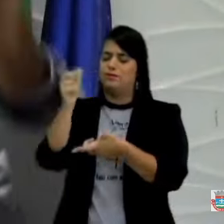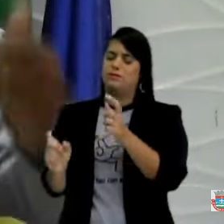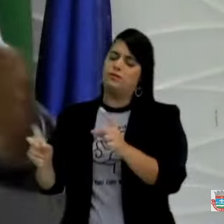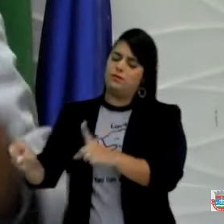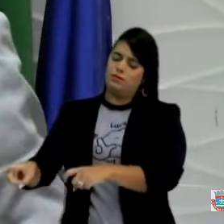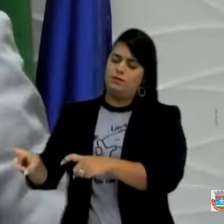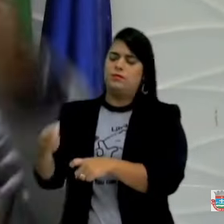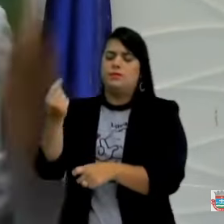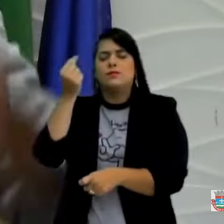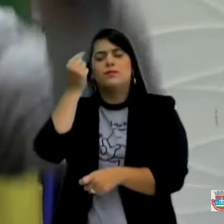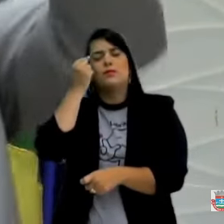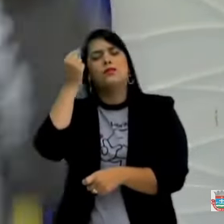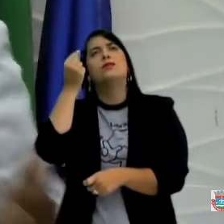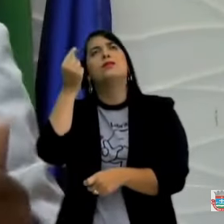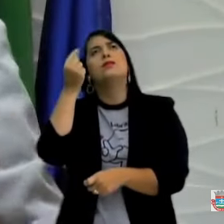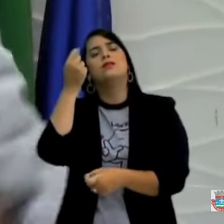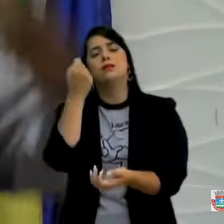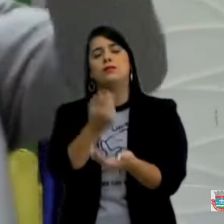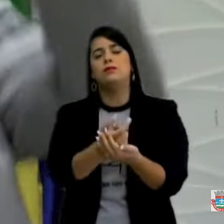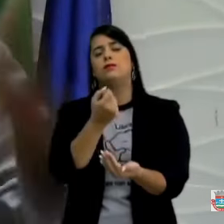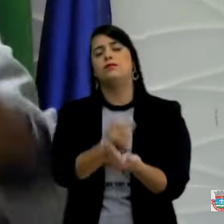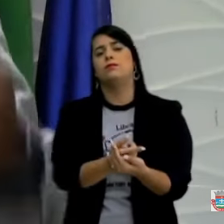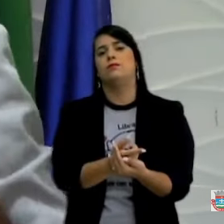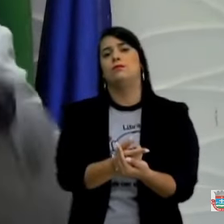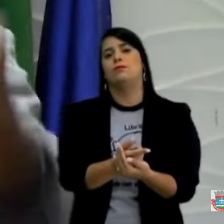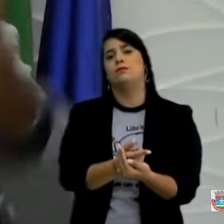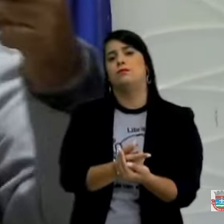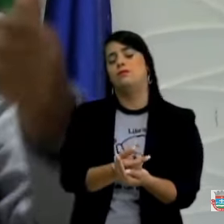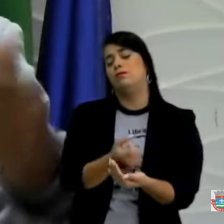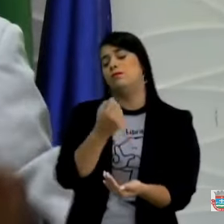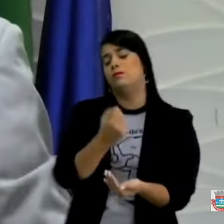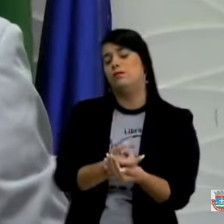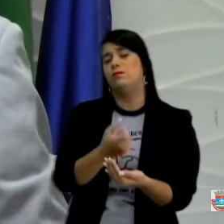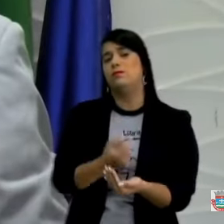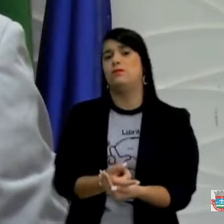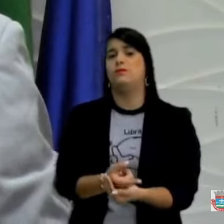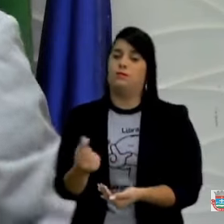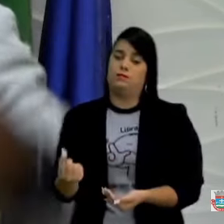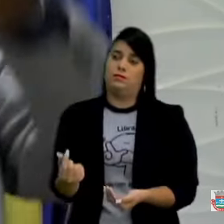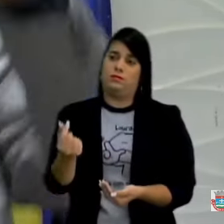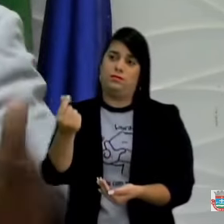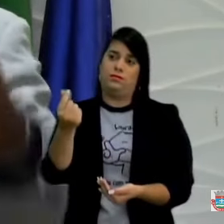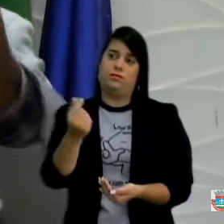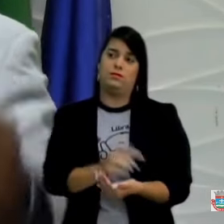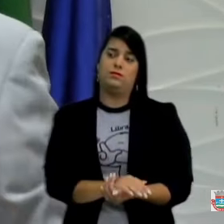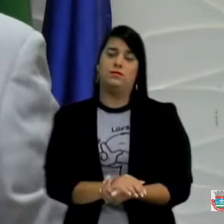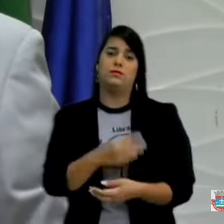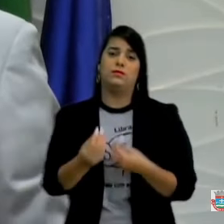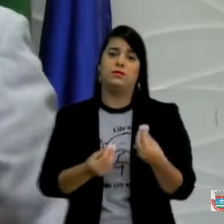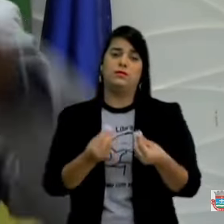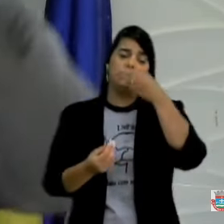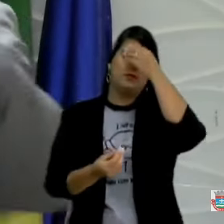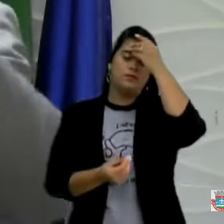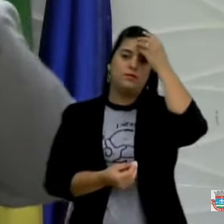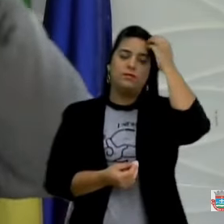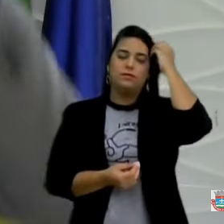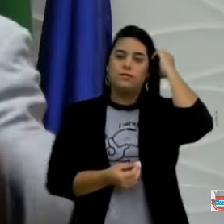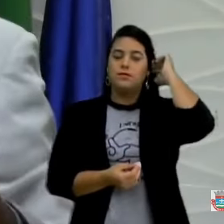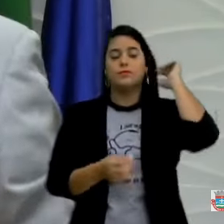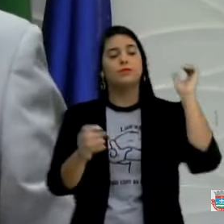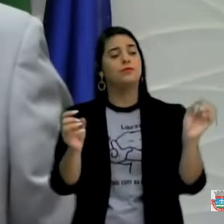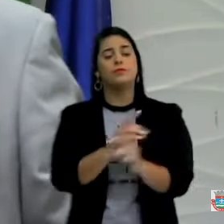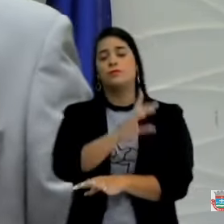pensam em comprar em gastar muito dinheiro para tirar o direito